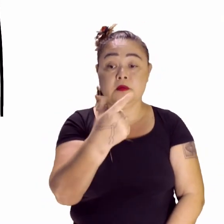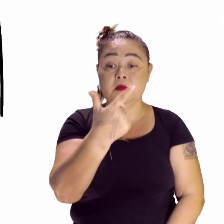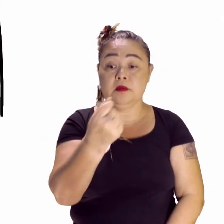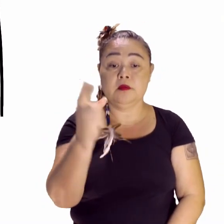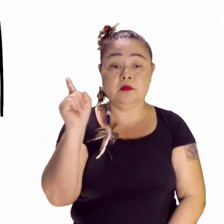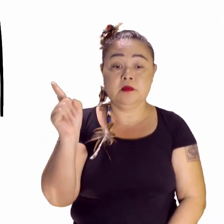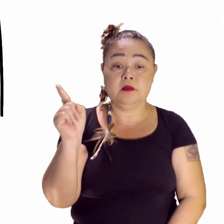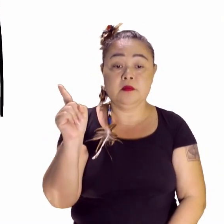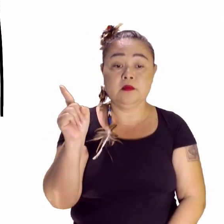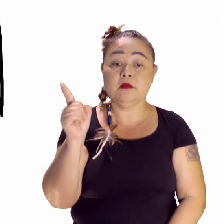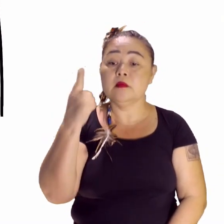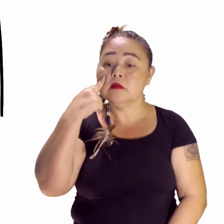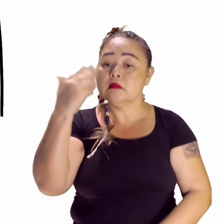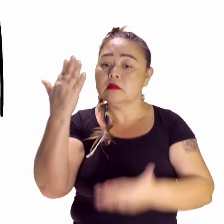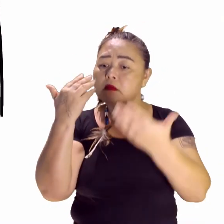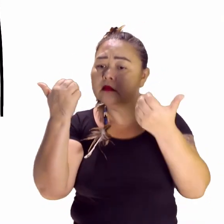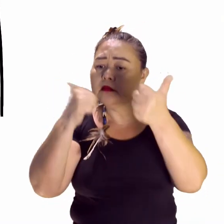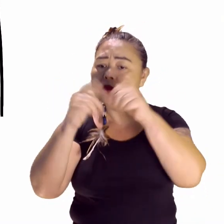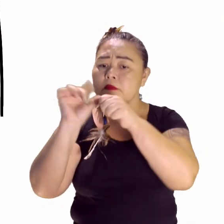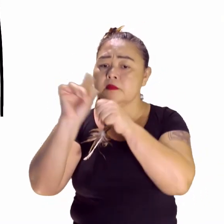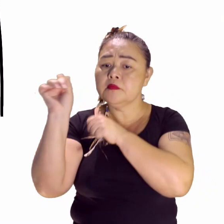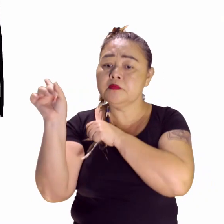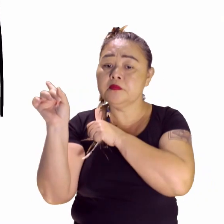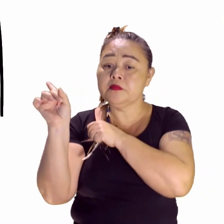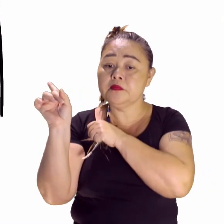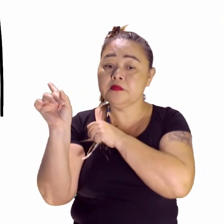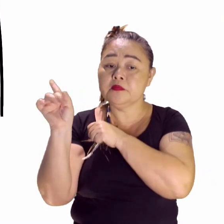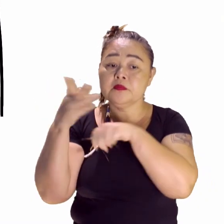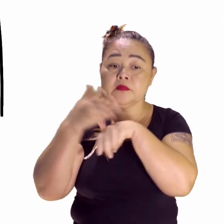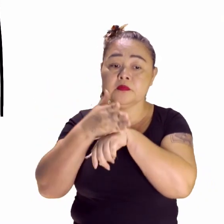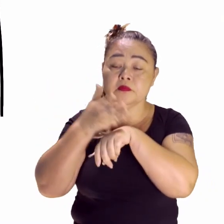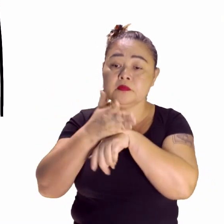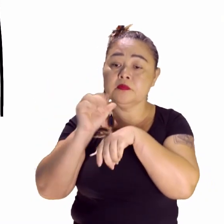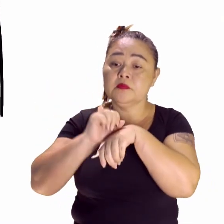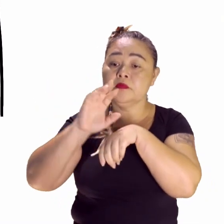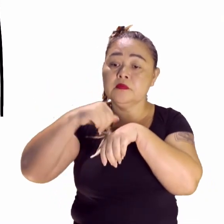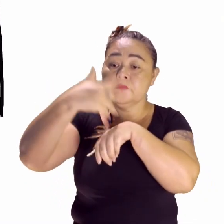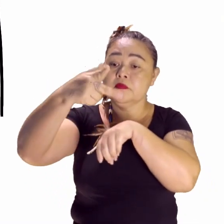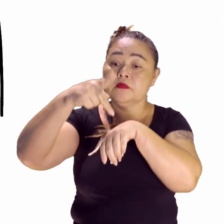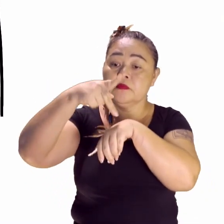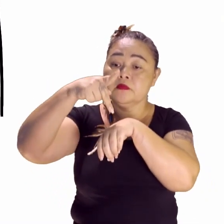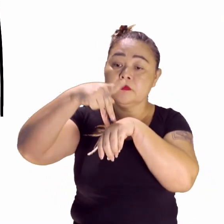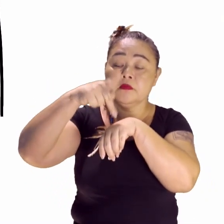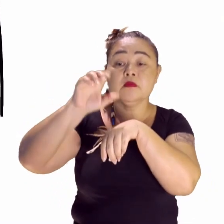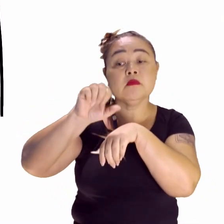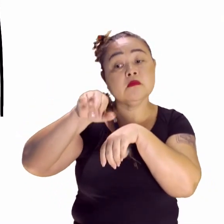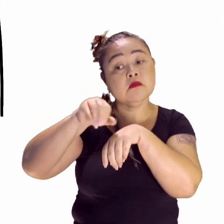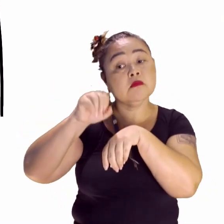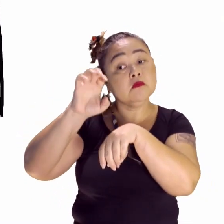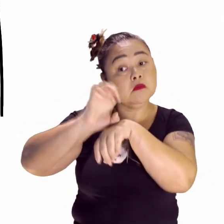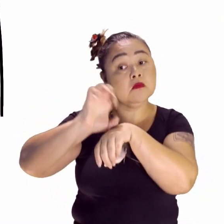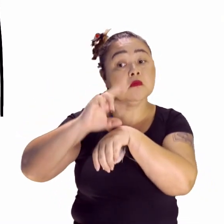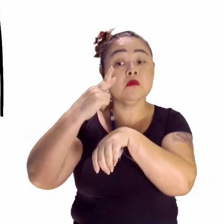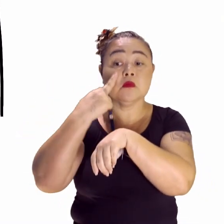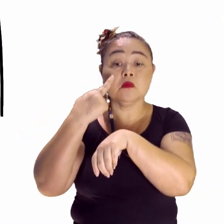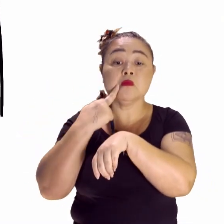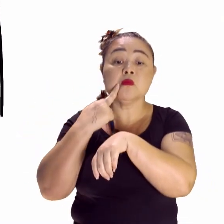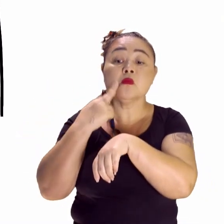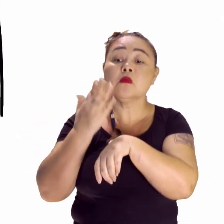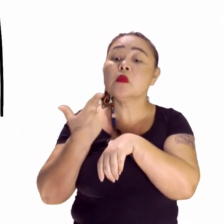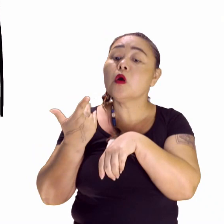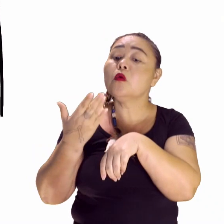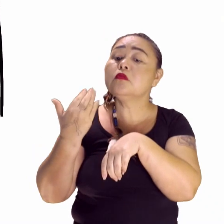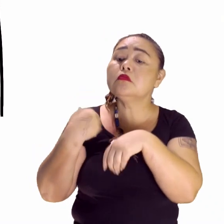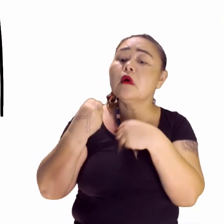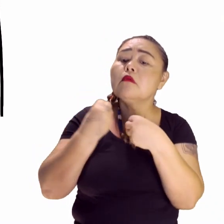então analisando este gráfico Professor Jorge da participação das exportações de soja de Rondônia para onde que o Rondônia